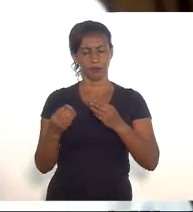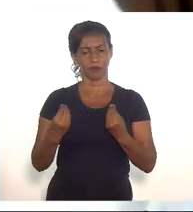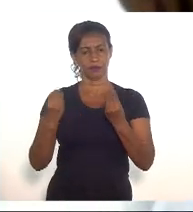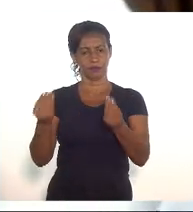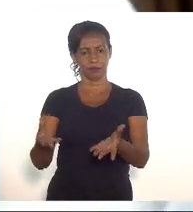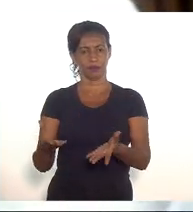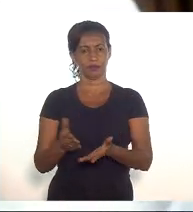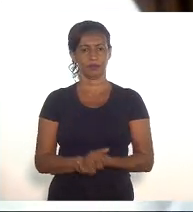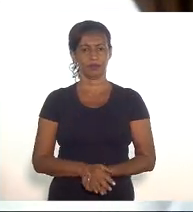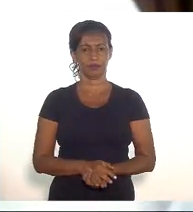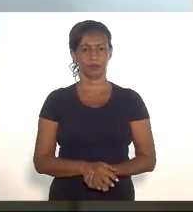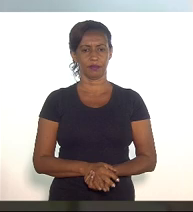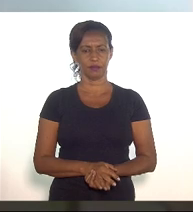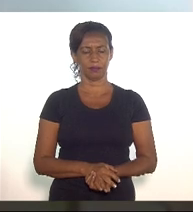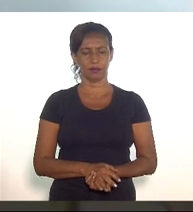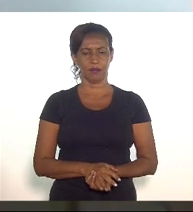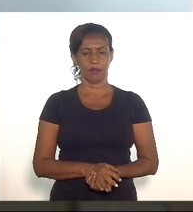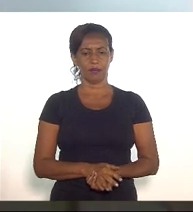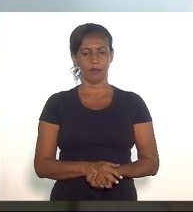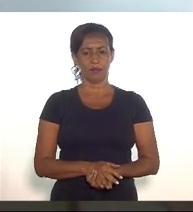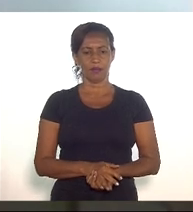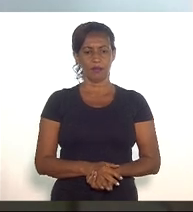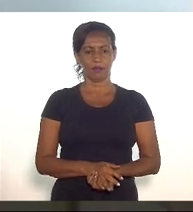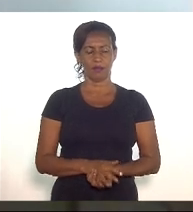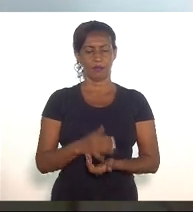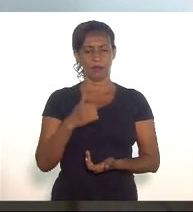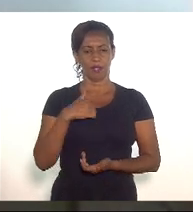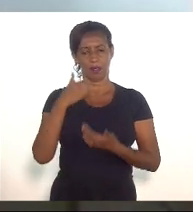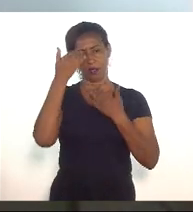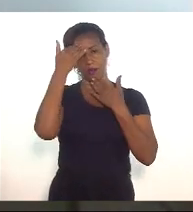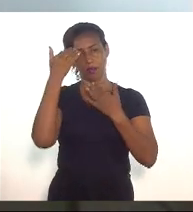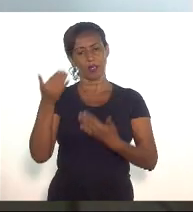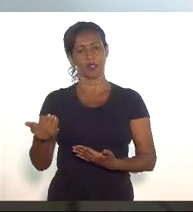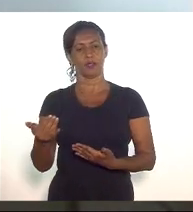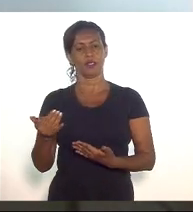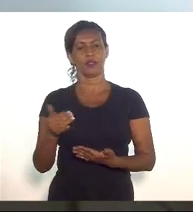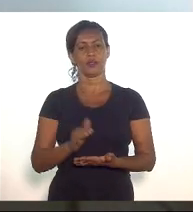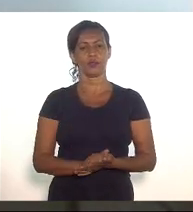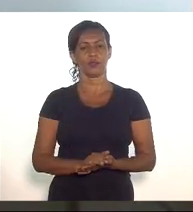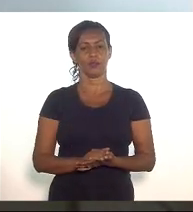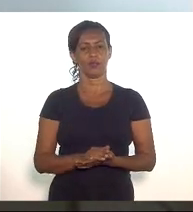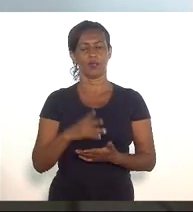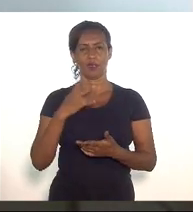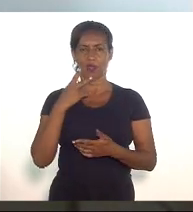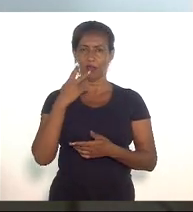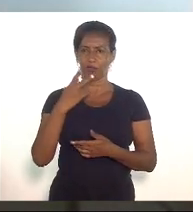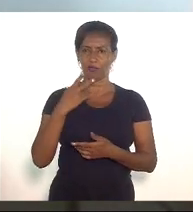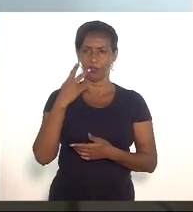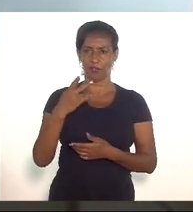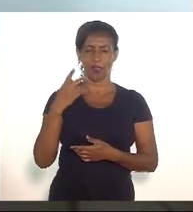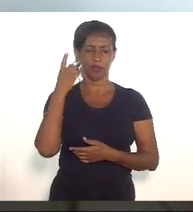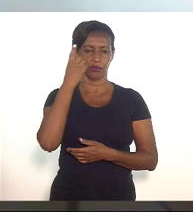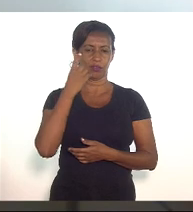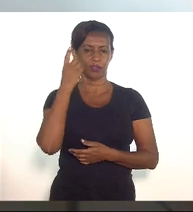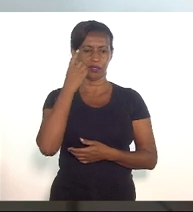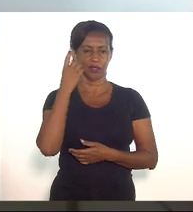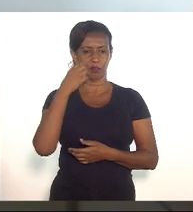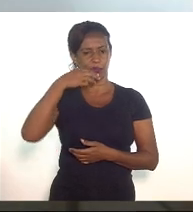entregar. Eu agradeço as palavras do deputado Márcio Pacheco. E acrescento, deputado Márcio